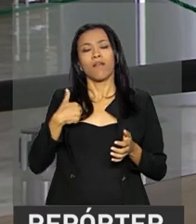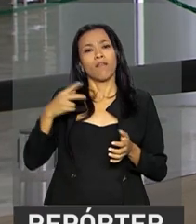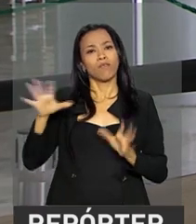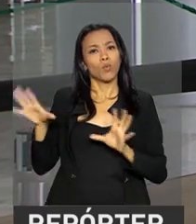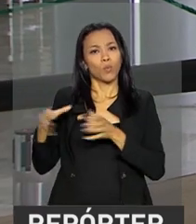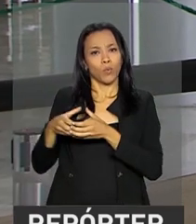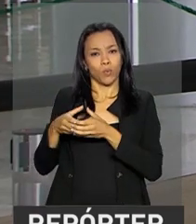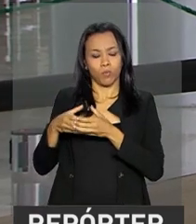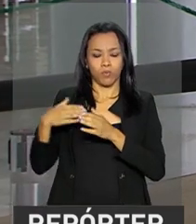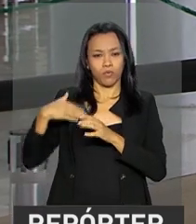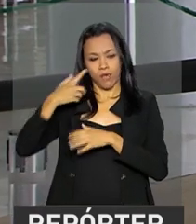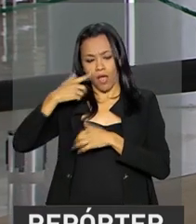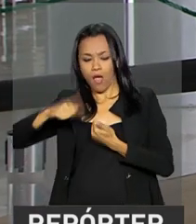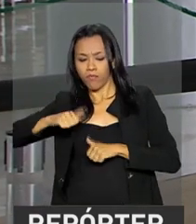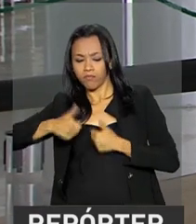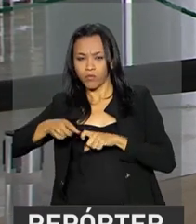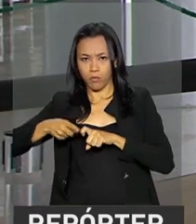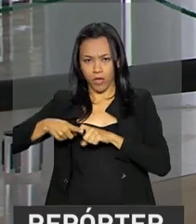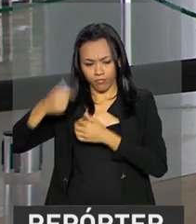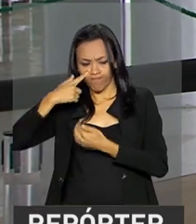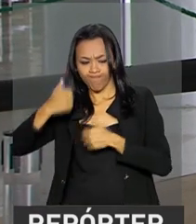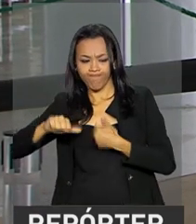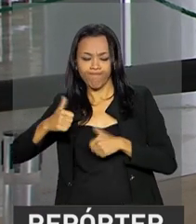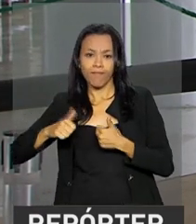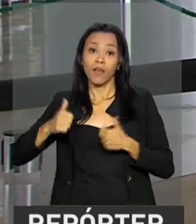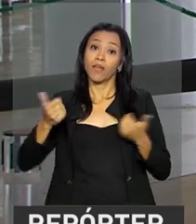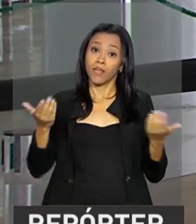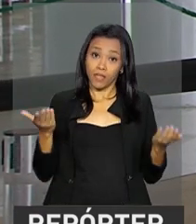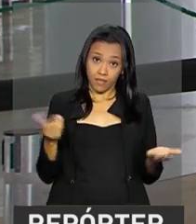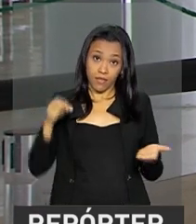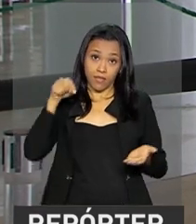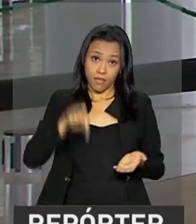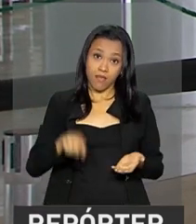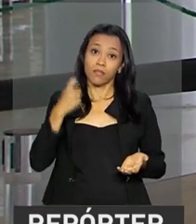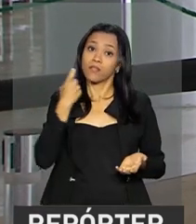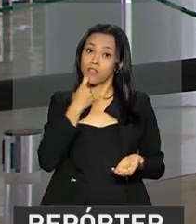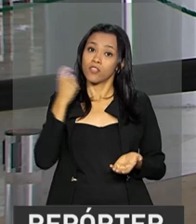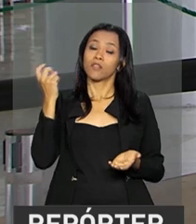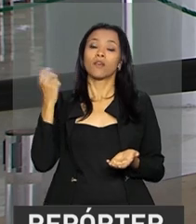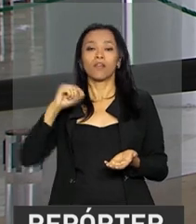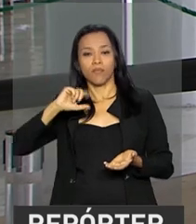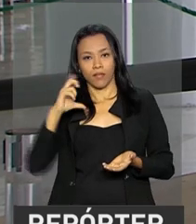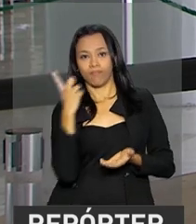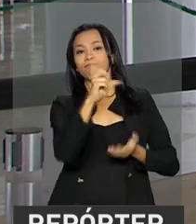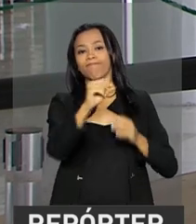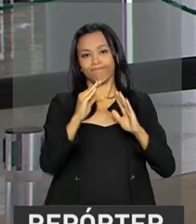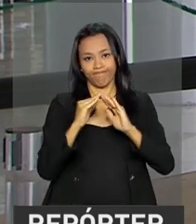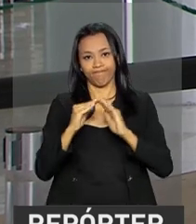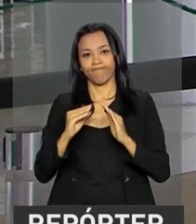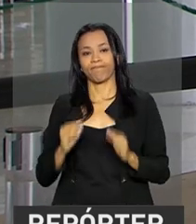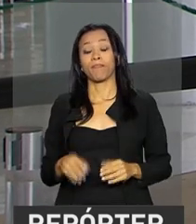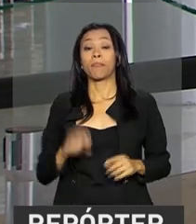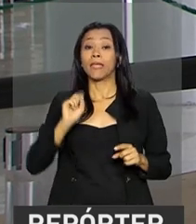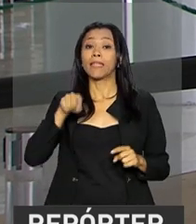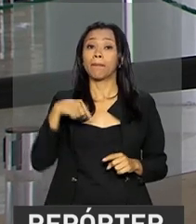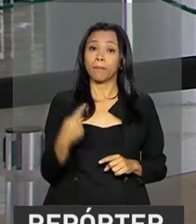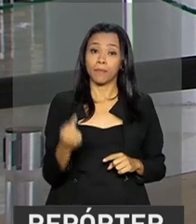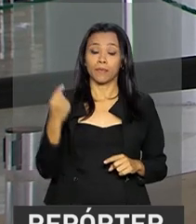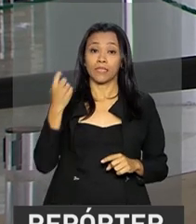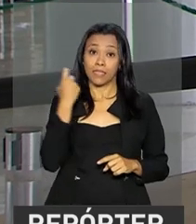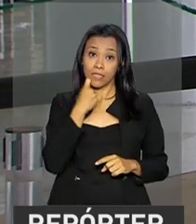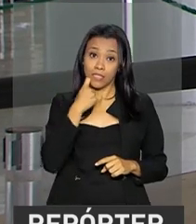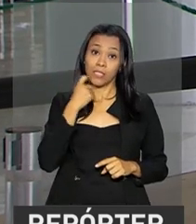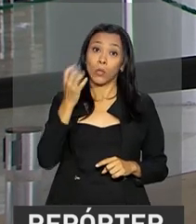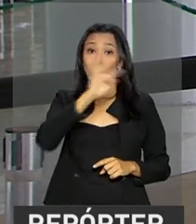sírio libanês e deve receber alta nesta sexta-feira na sequência o presidente deve retornar aqui